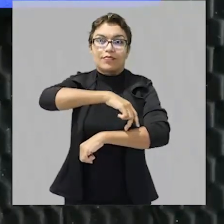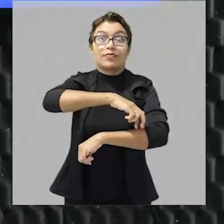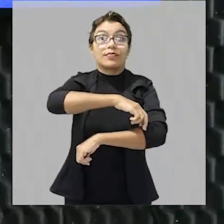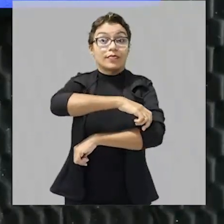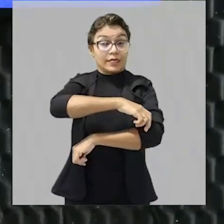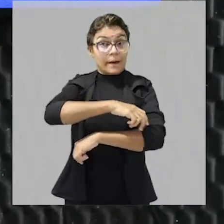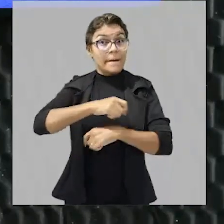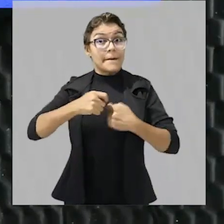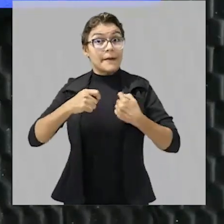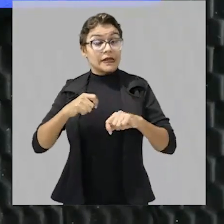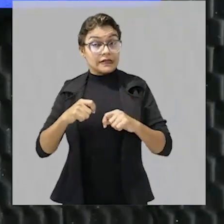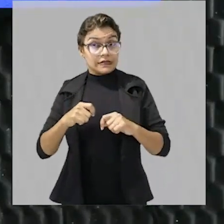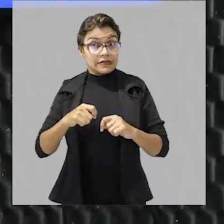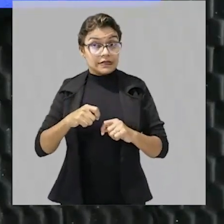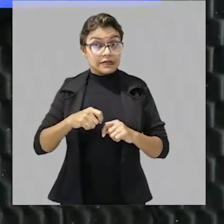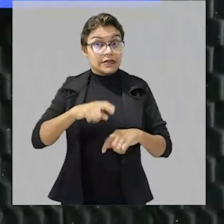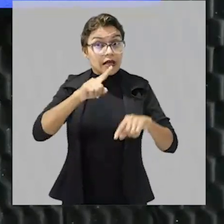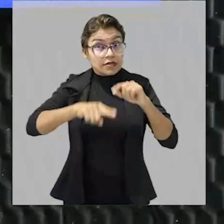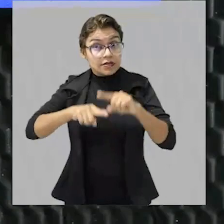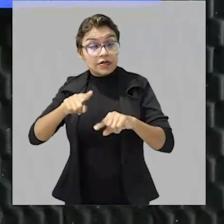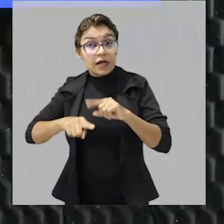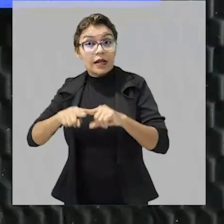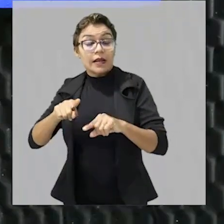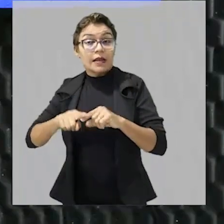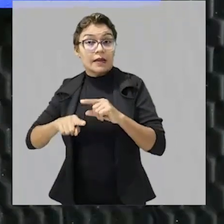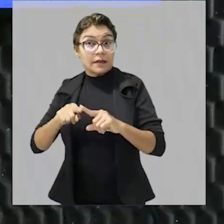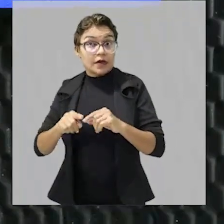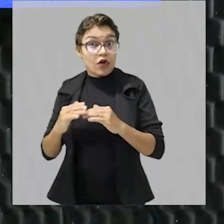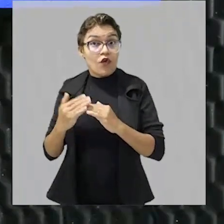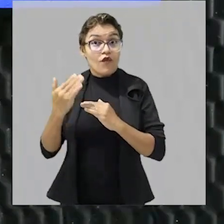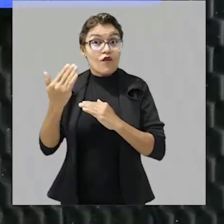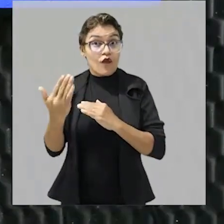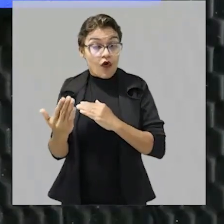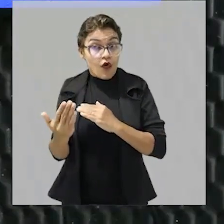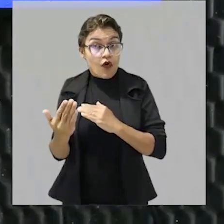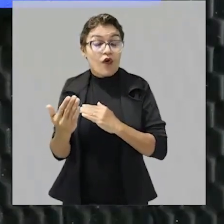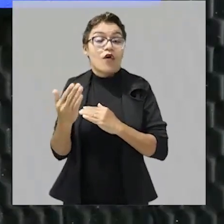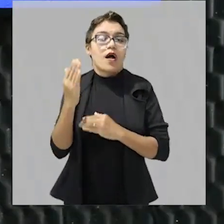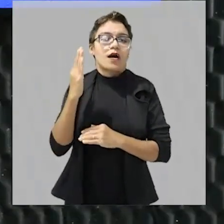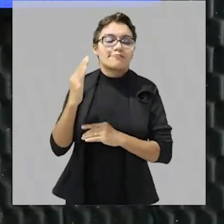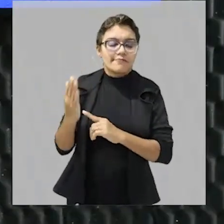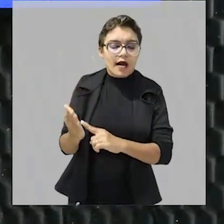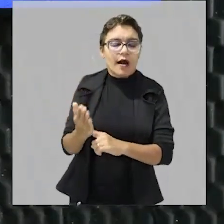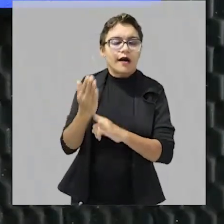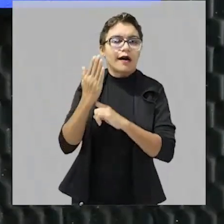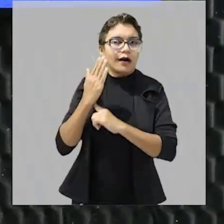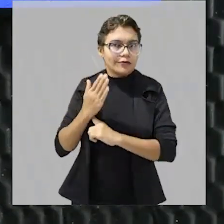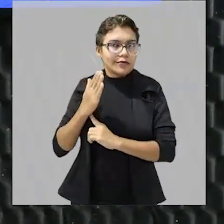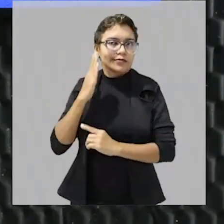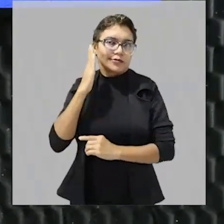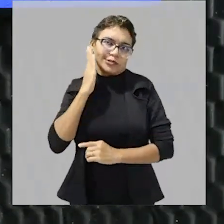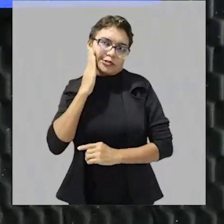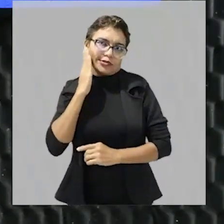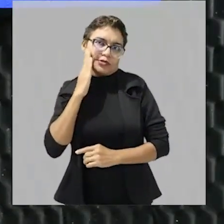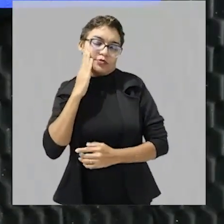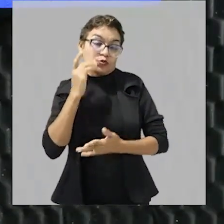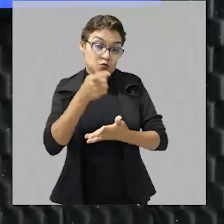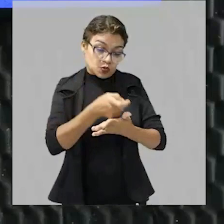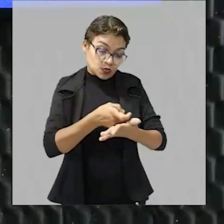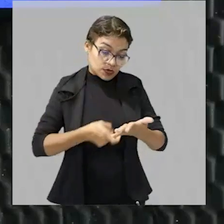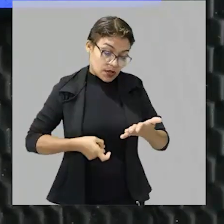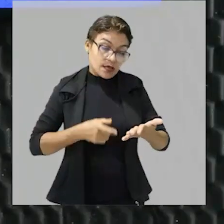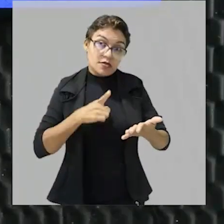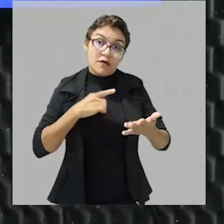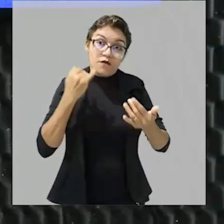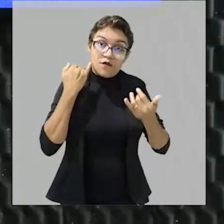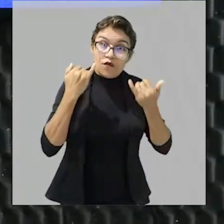Universidade Stanford, dos Estados Unidos, e por David Enard, pesquisador do laboratório de Petrov. Eu quero só também chamar aqui a